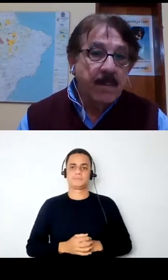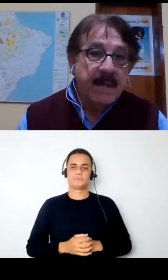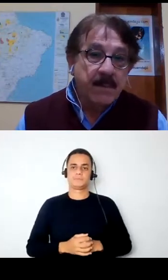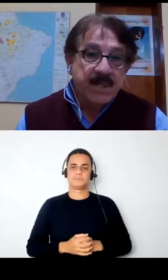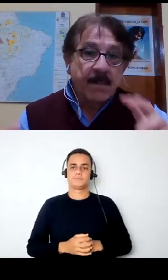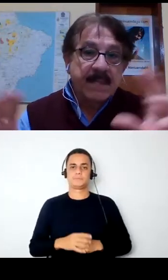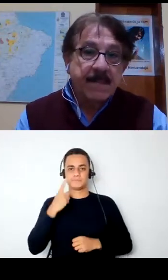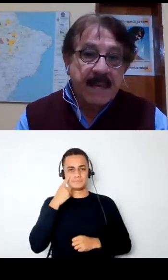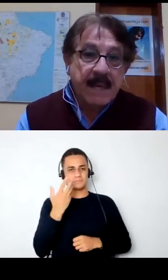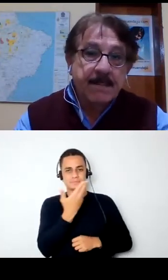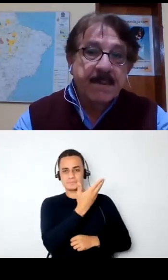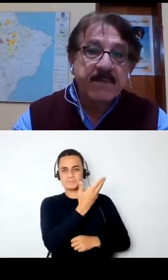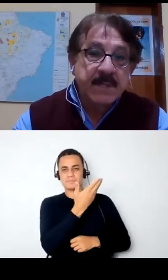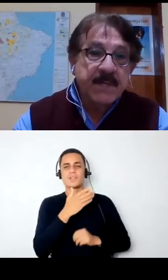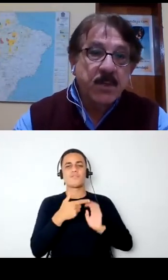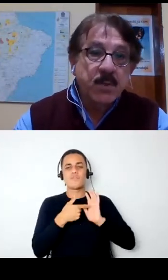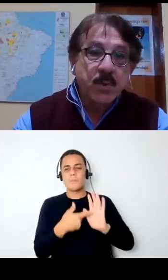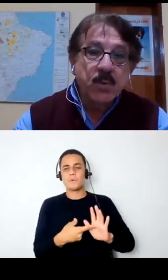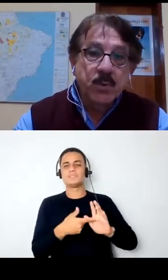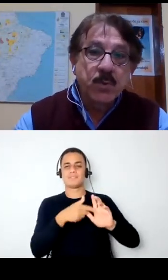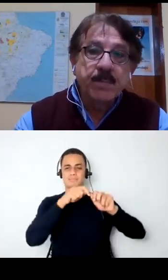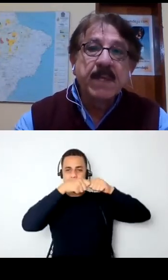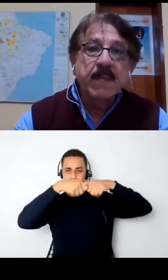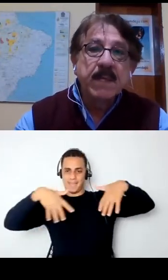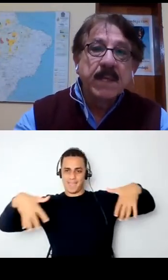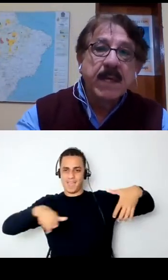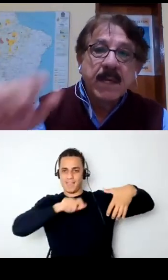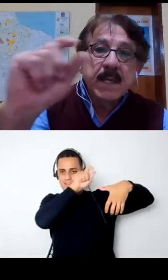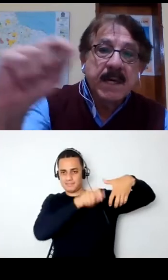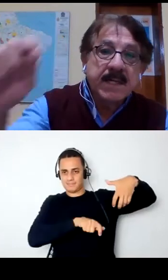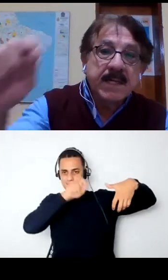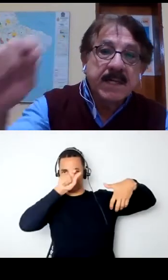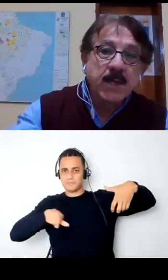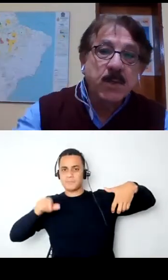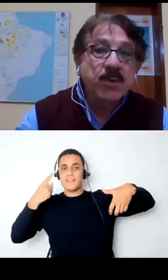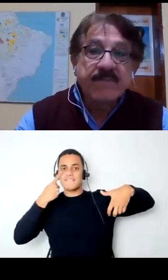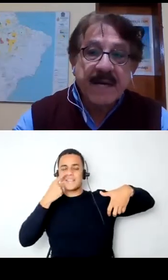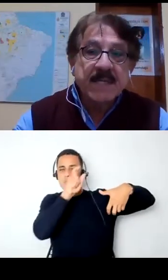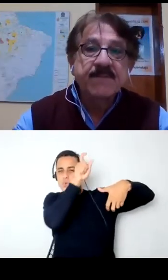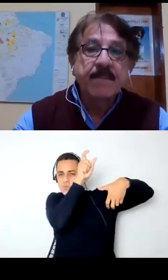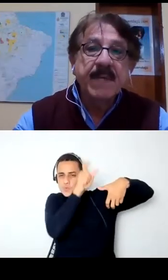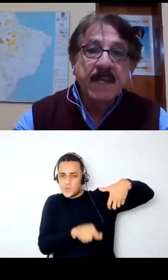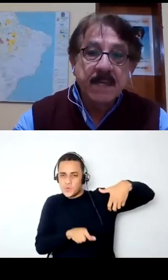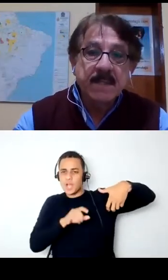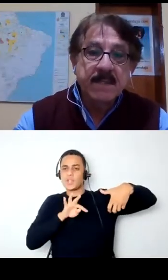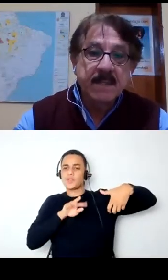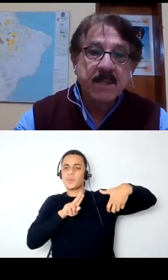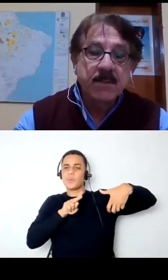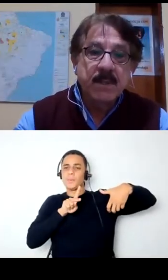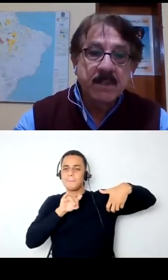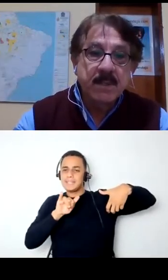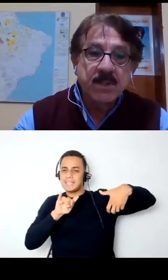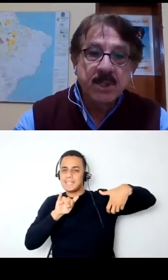Essa é só mostrar uma tabela para vocês verem que o tronco tupi ele inclui várias